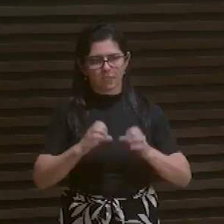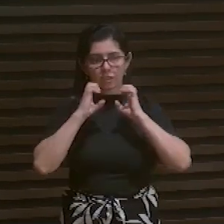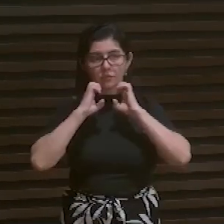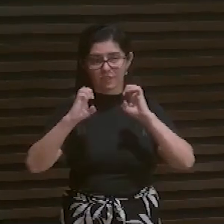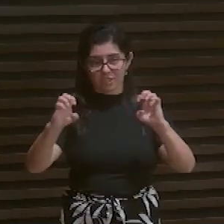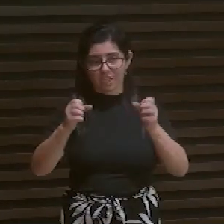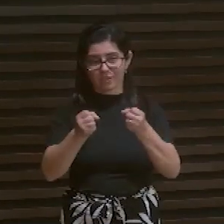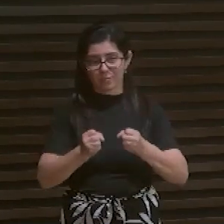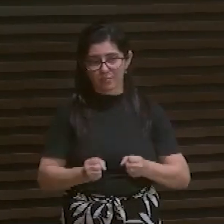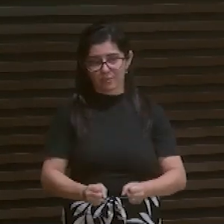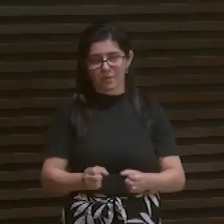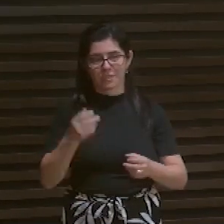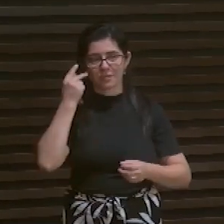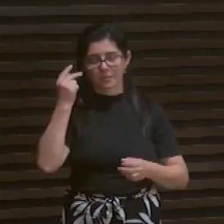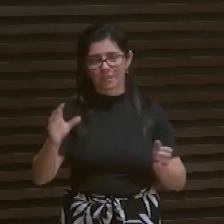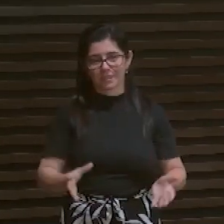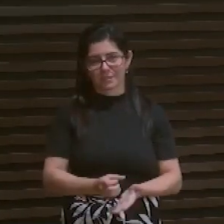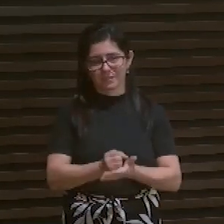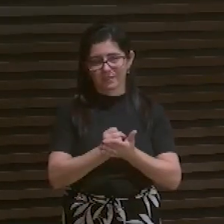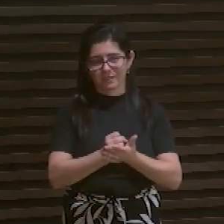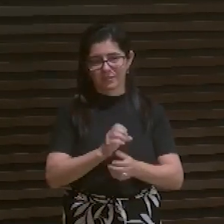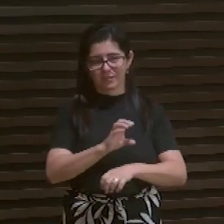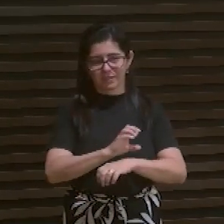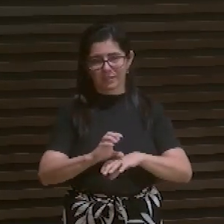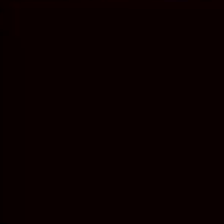vocês Efésios 4, 15 e 16.